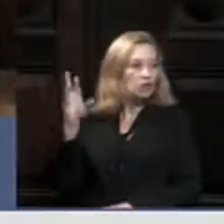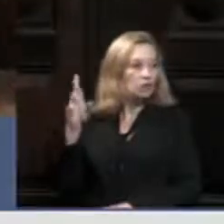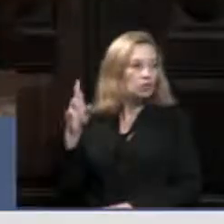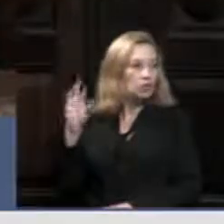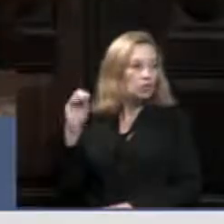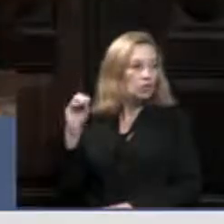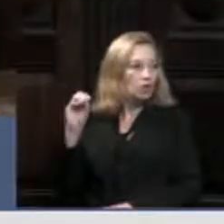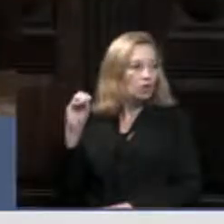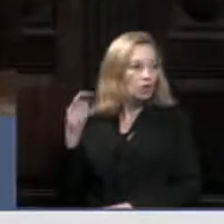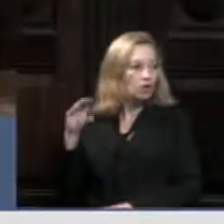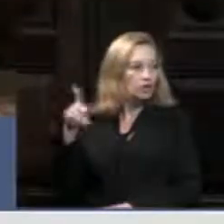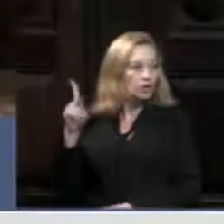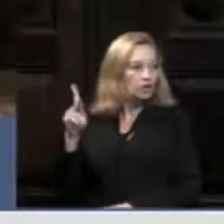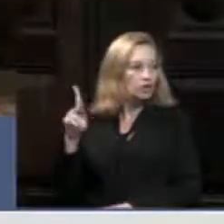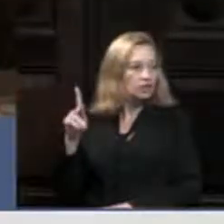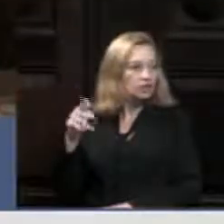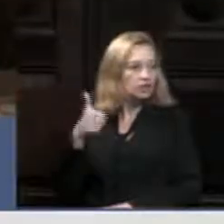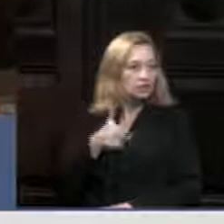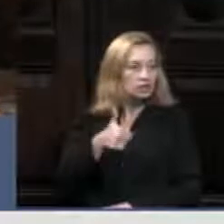16 de agosto.